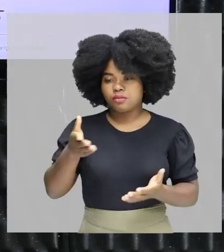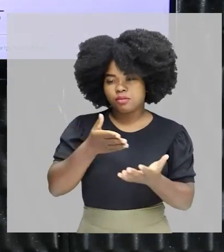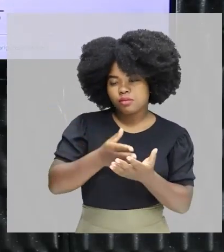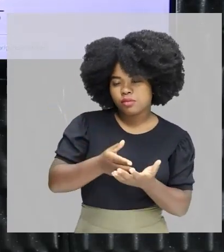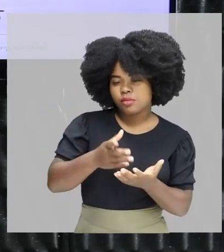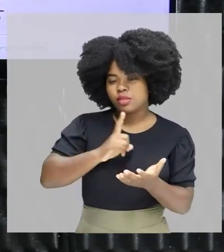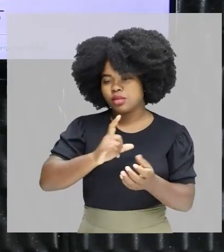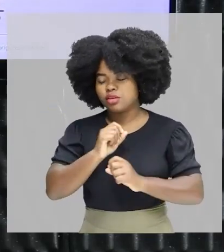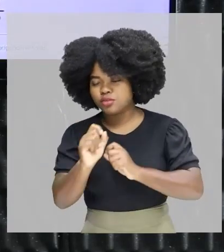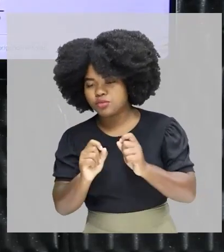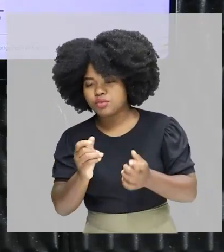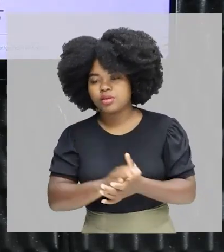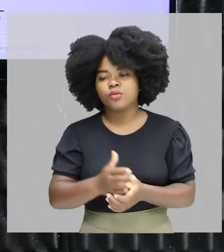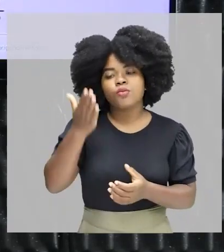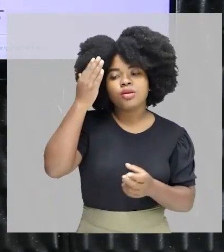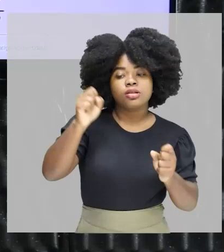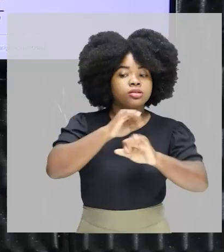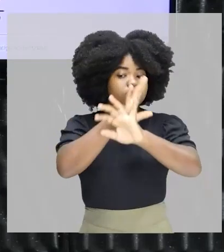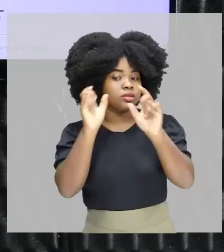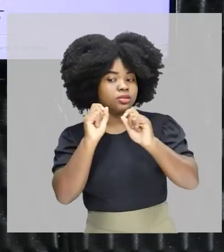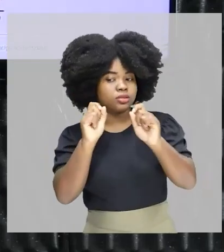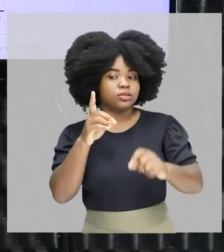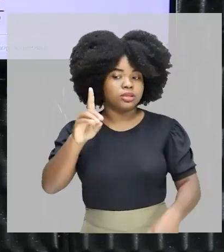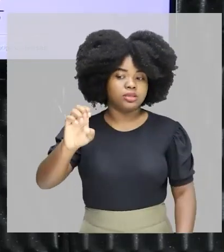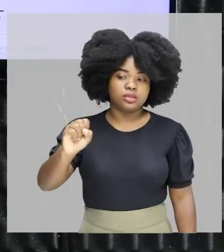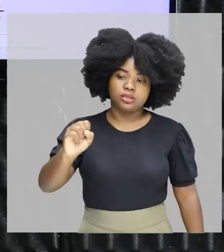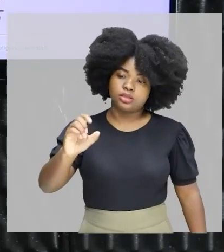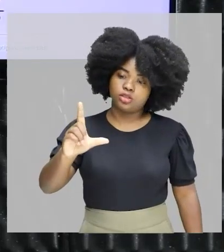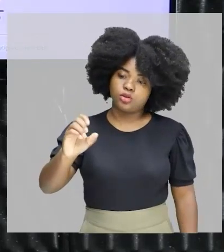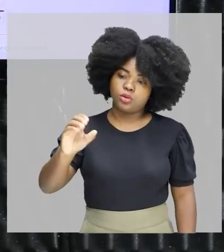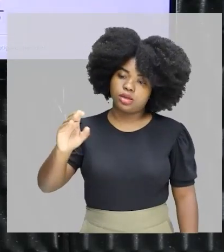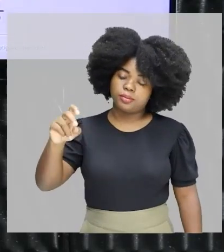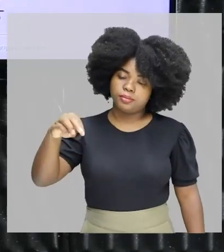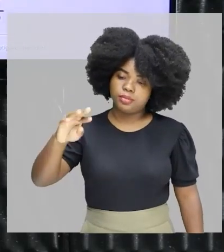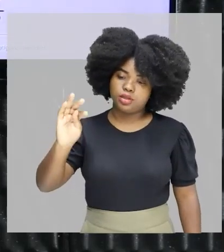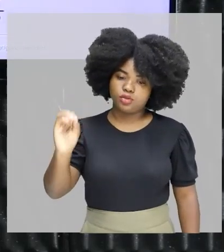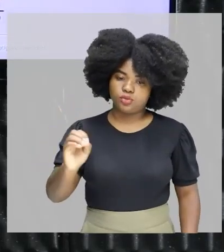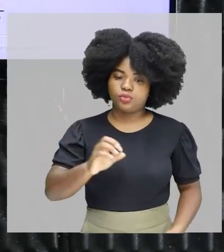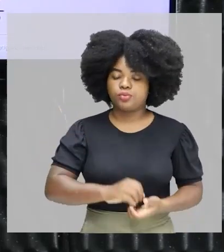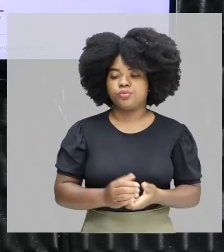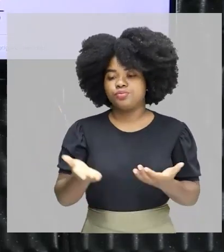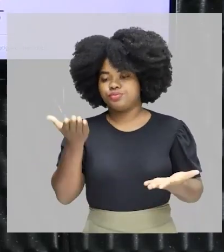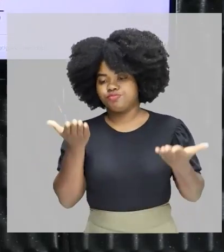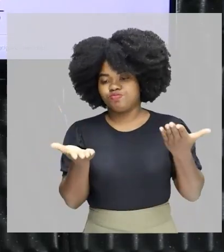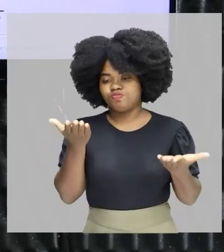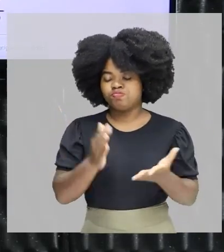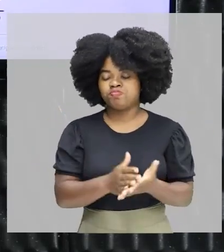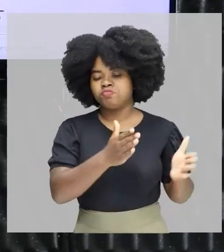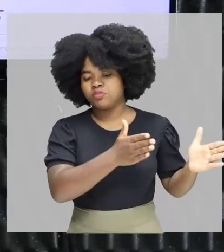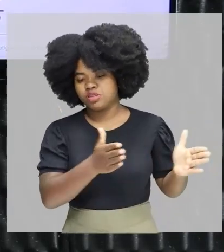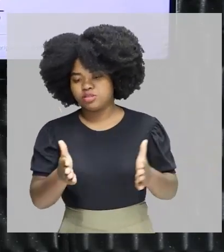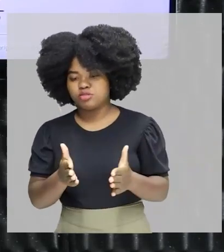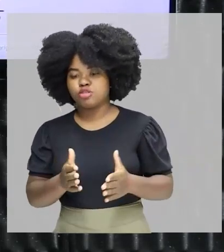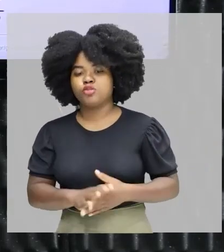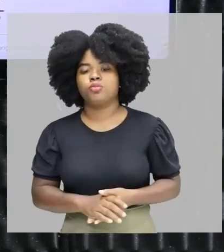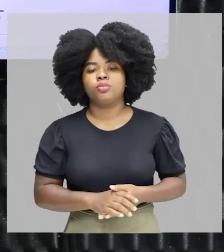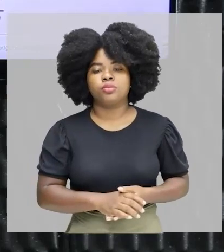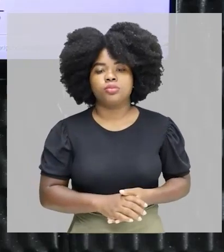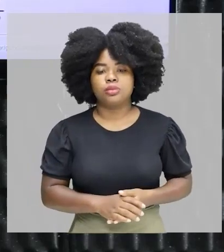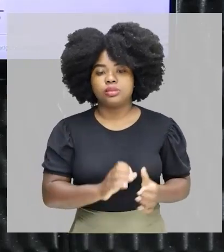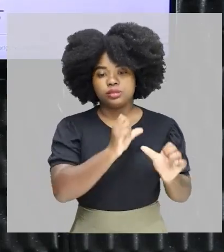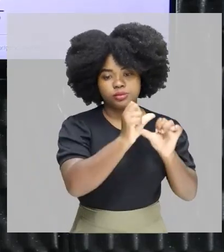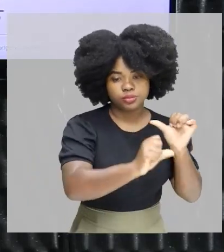nortear o entendimento do deslocamento de equilíbrio. Então, para um processo reversível, em um